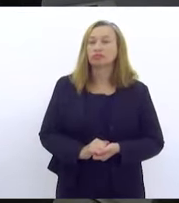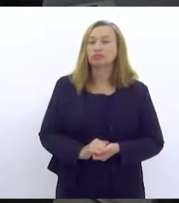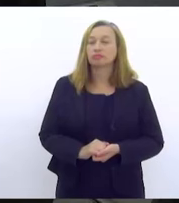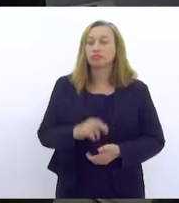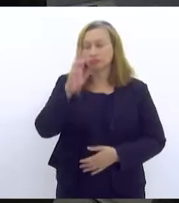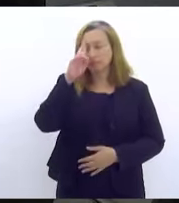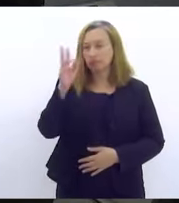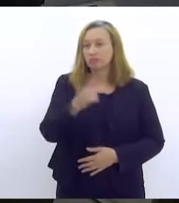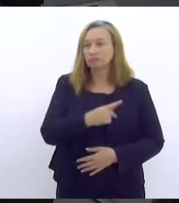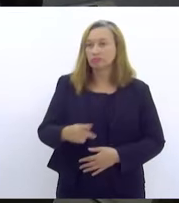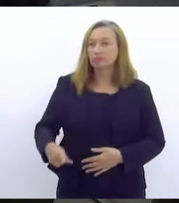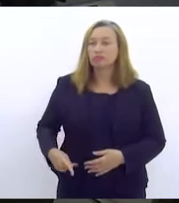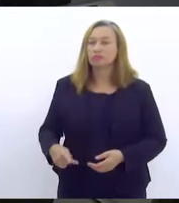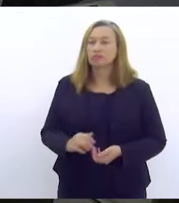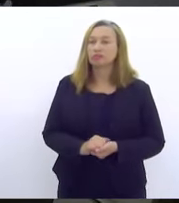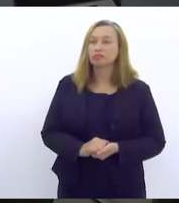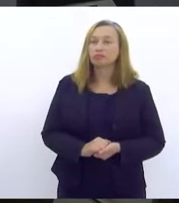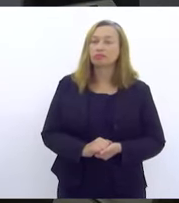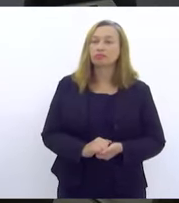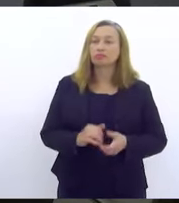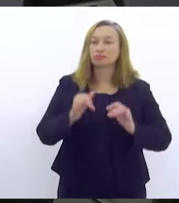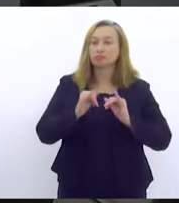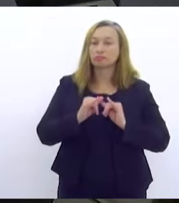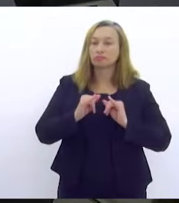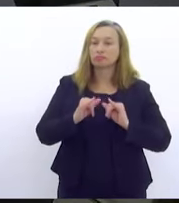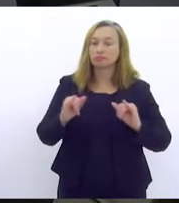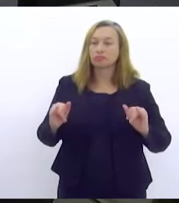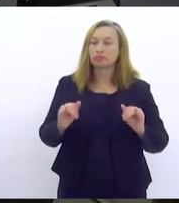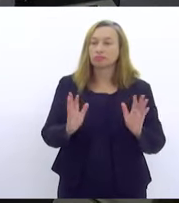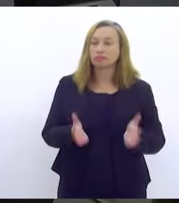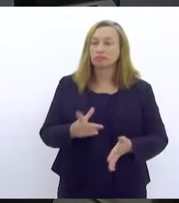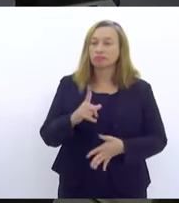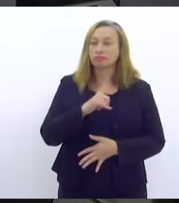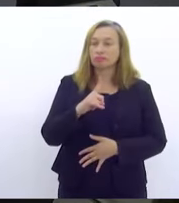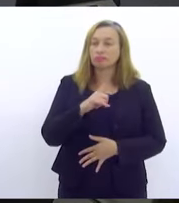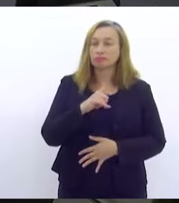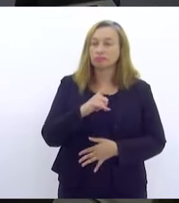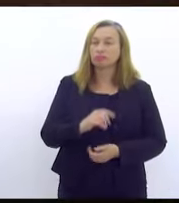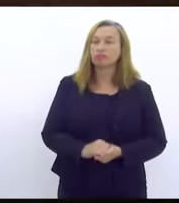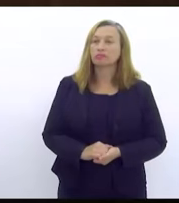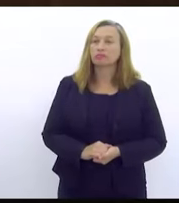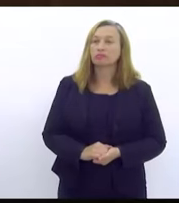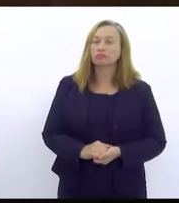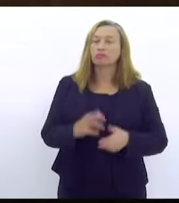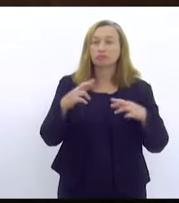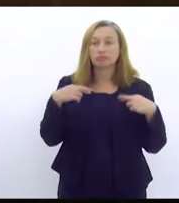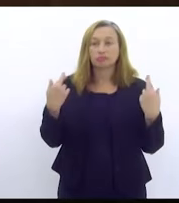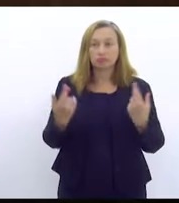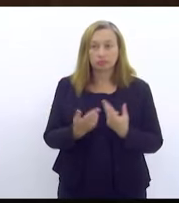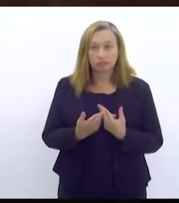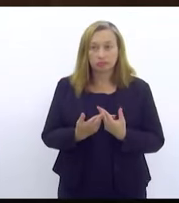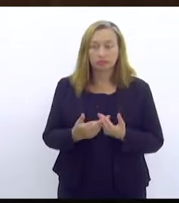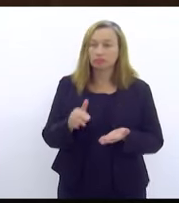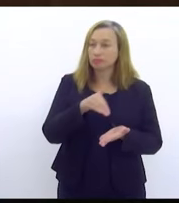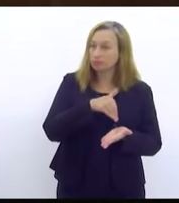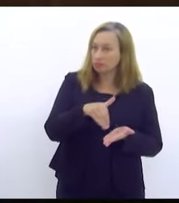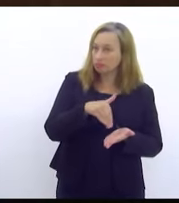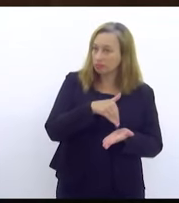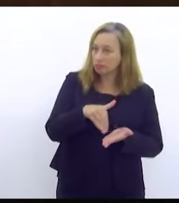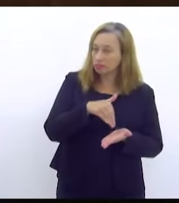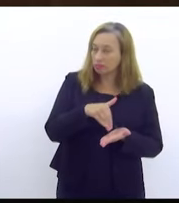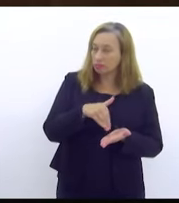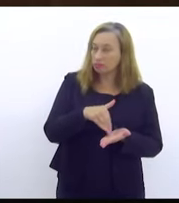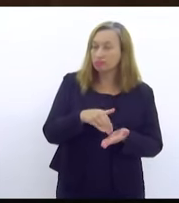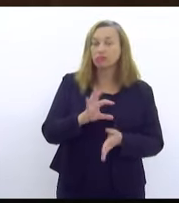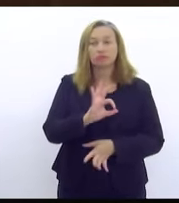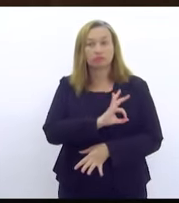Senhora presidente, para comunicar que eu tive hoje uma reunião na Secretaria de